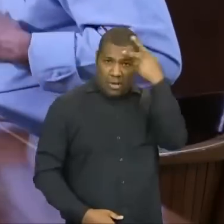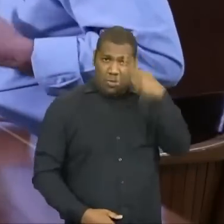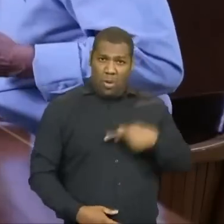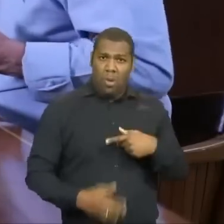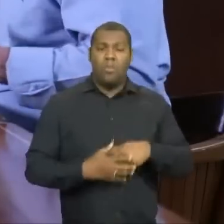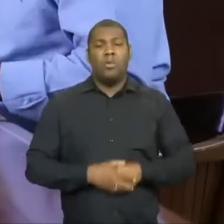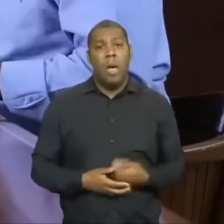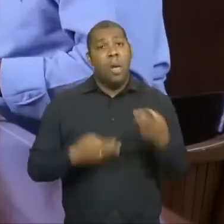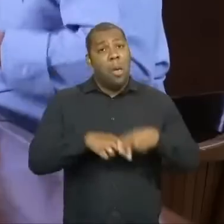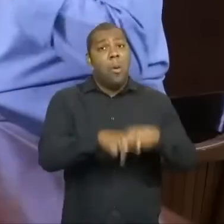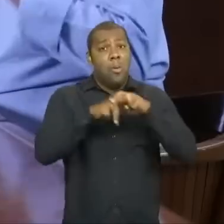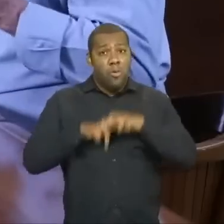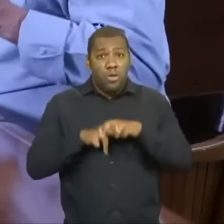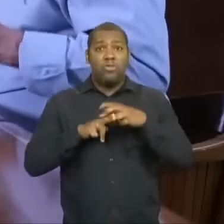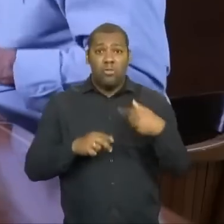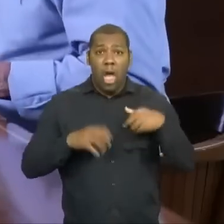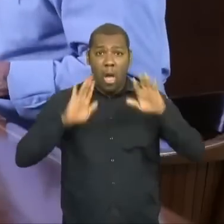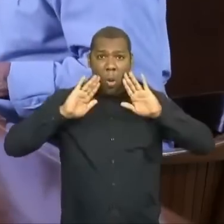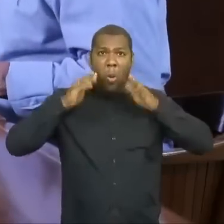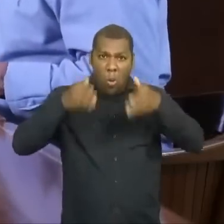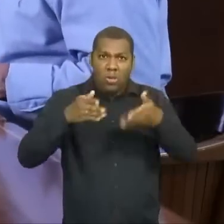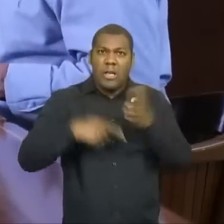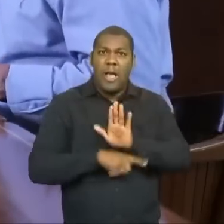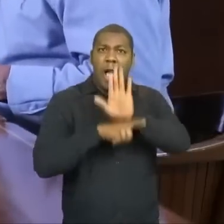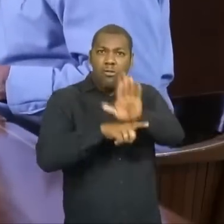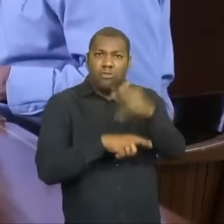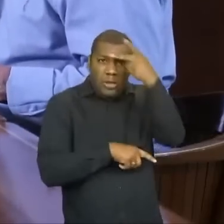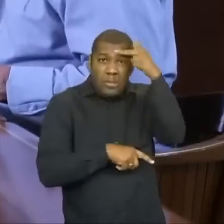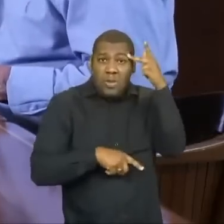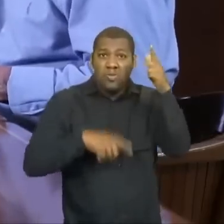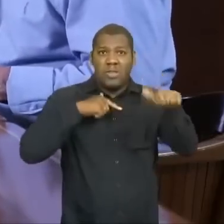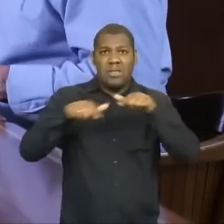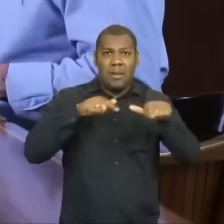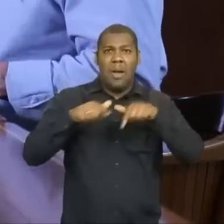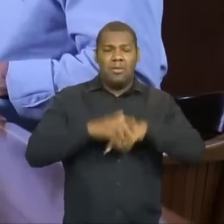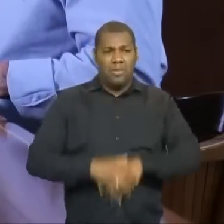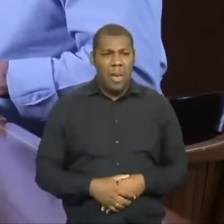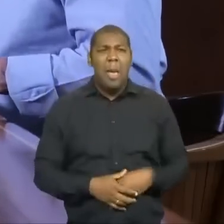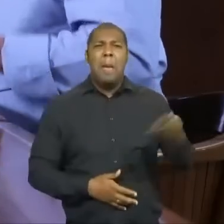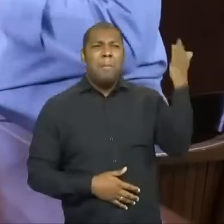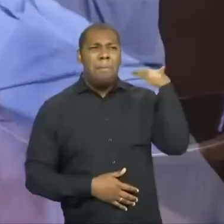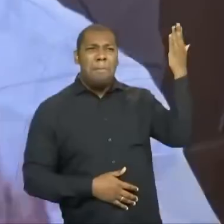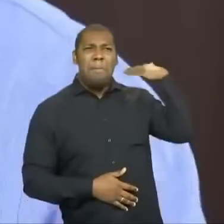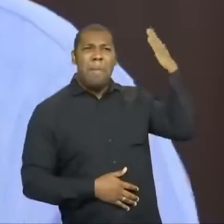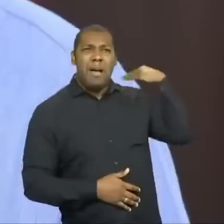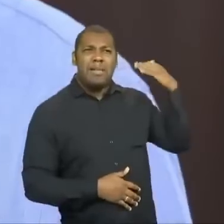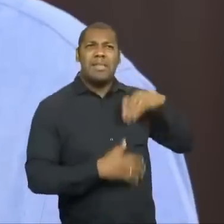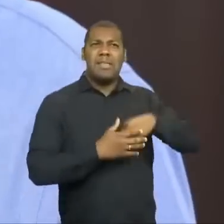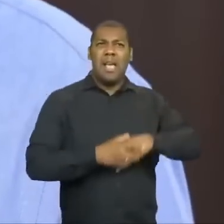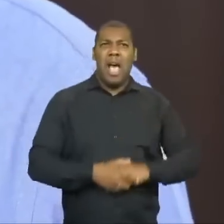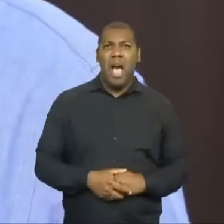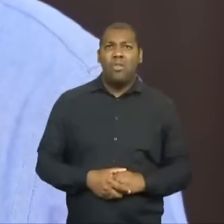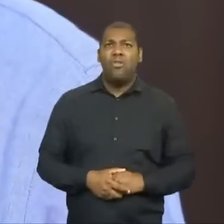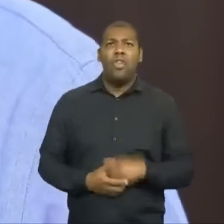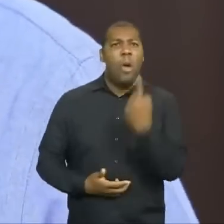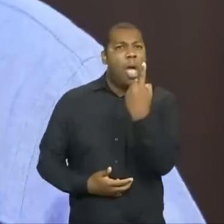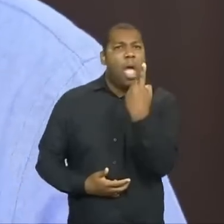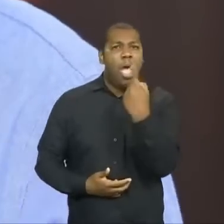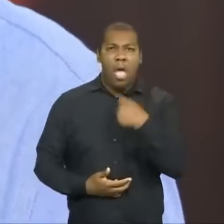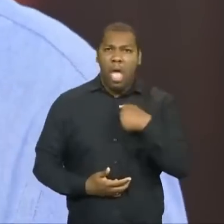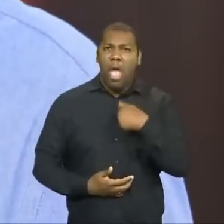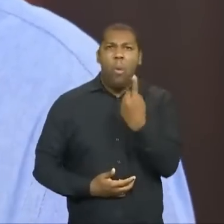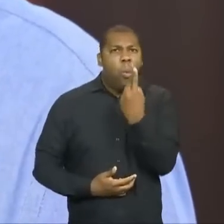obsessão porque eu sei o que é emprego. Já fiquei uma vez um ano e meio parado, saí todo dia de manhã, 5 horas, para procurar emprego. Voltava de